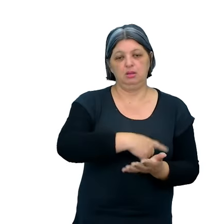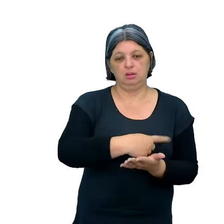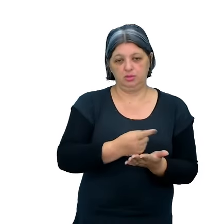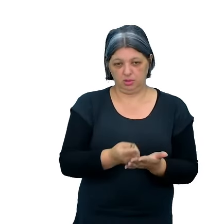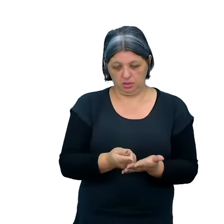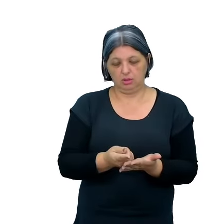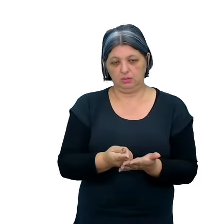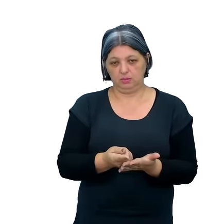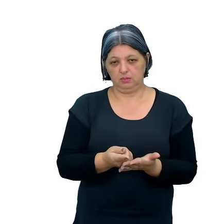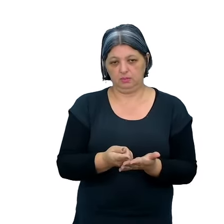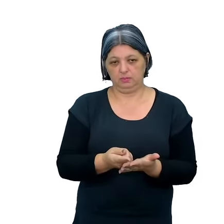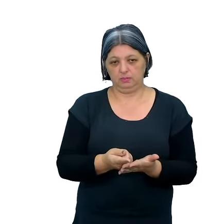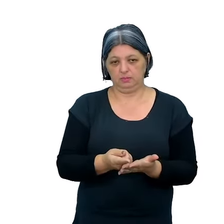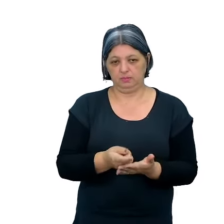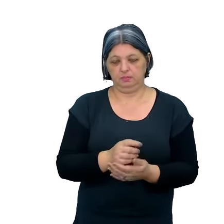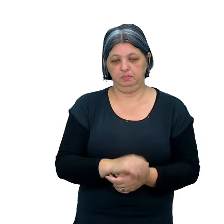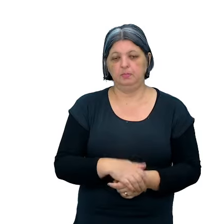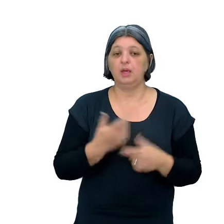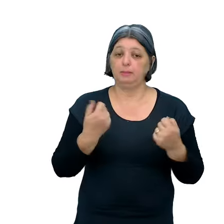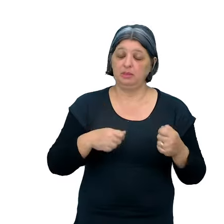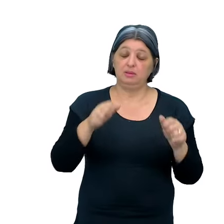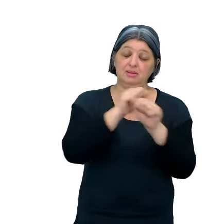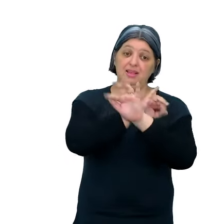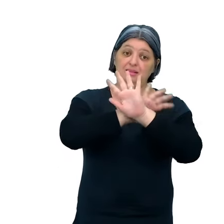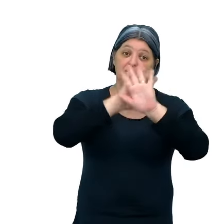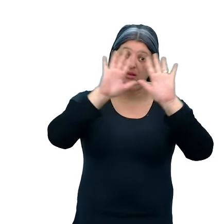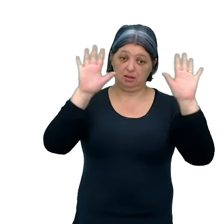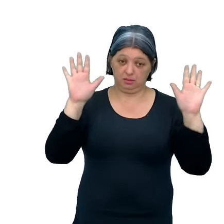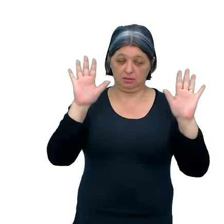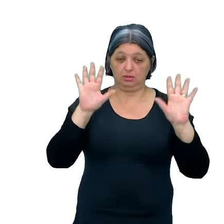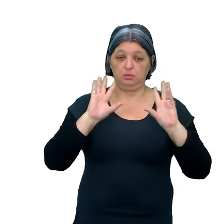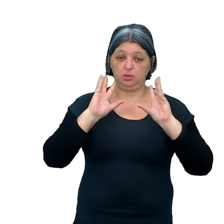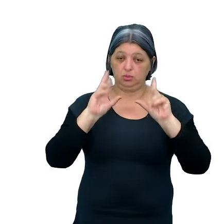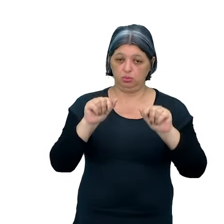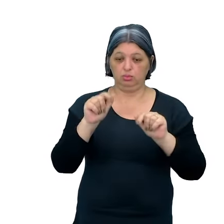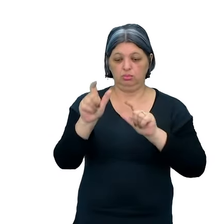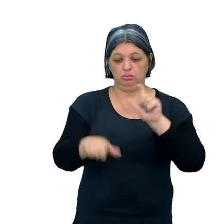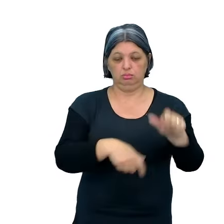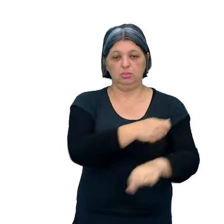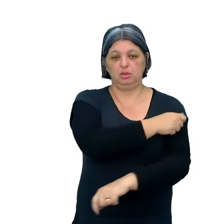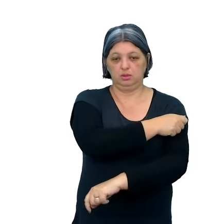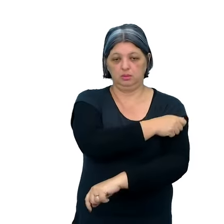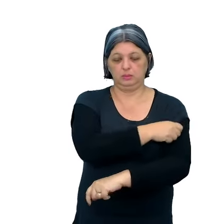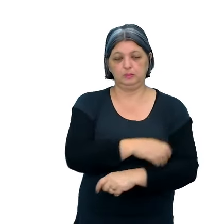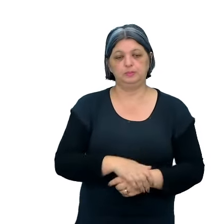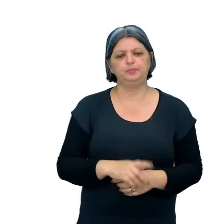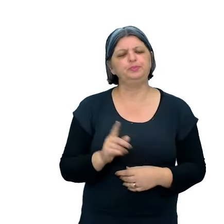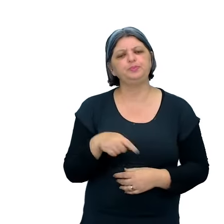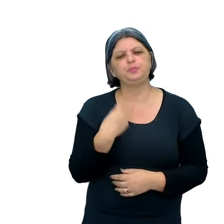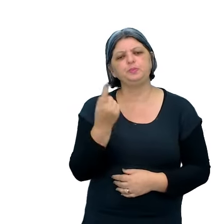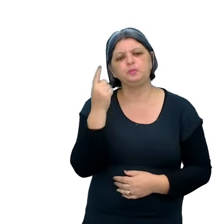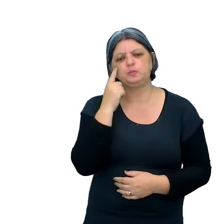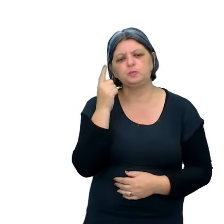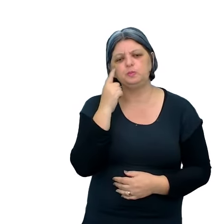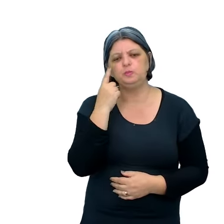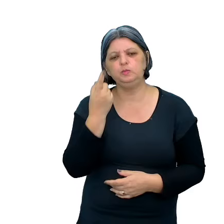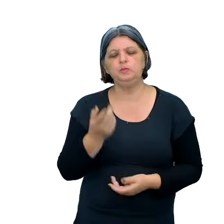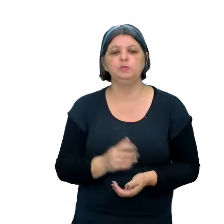precisa ser bem esclarecido para os estudantes, tá bom? Quando nós pensamos